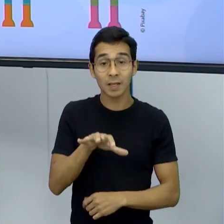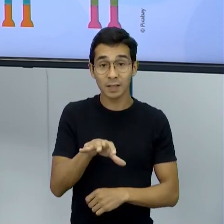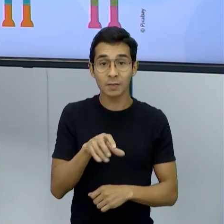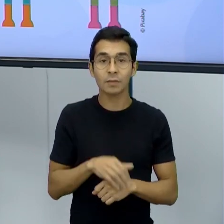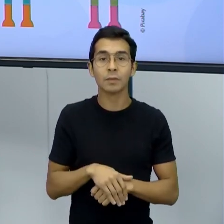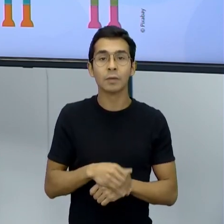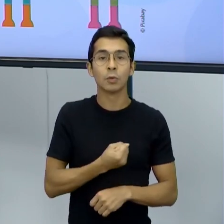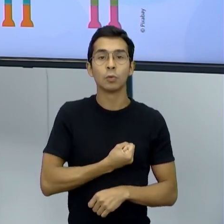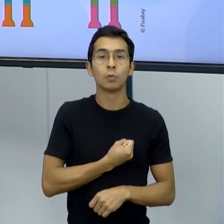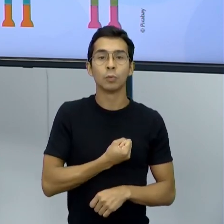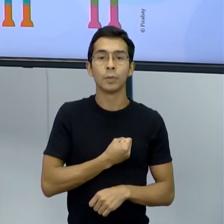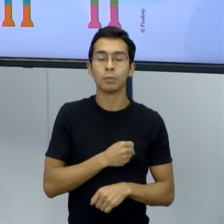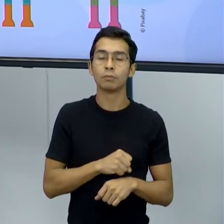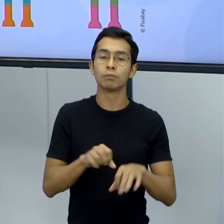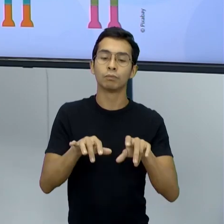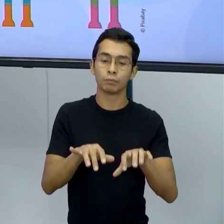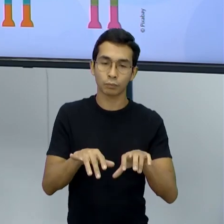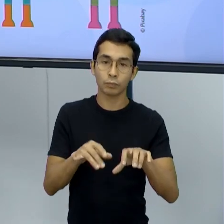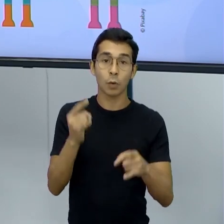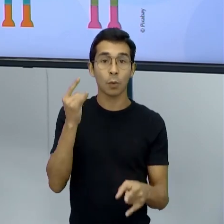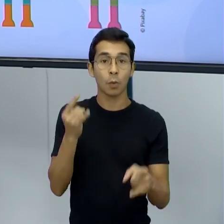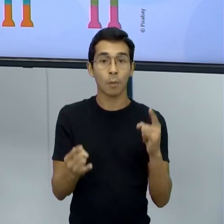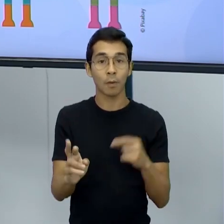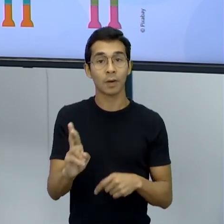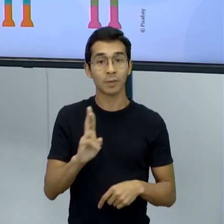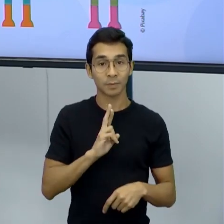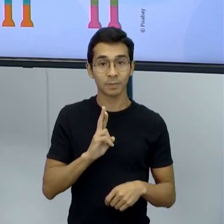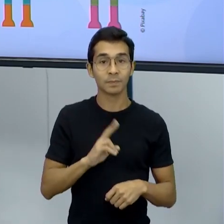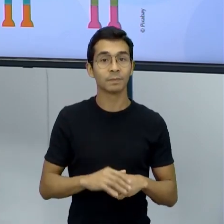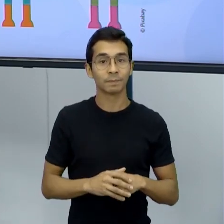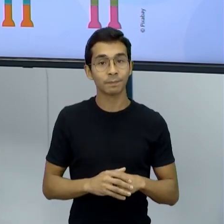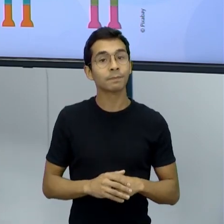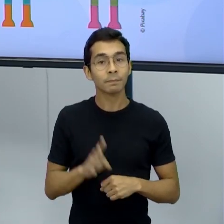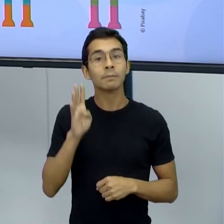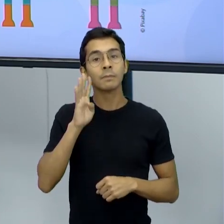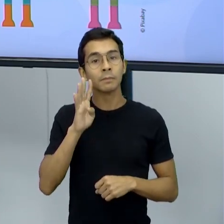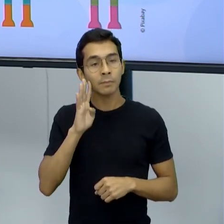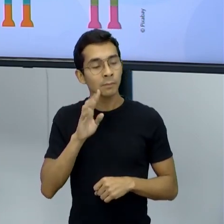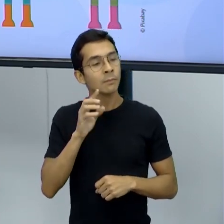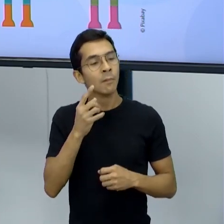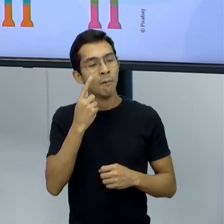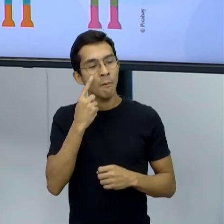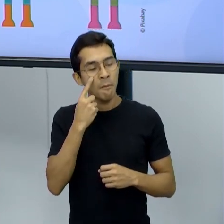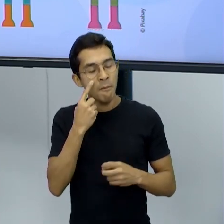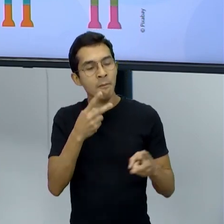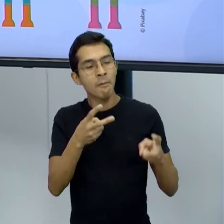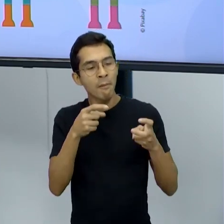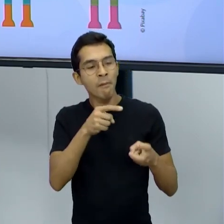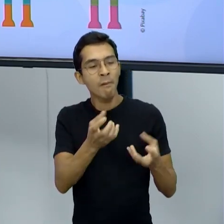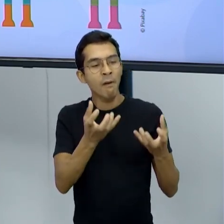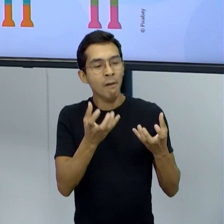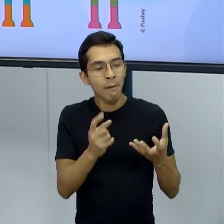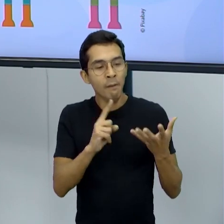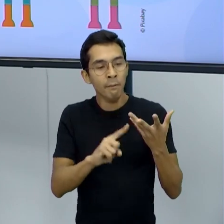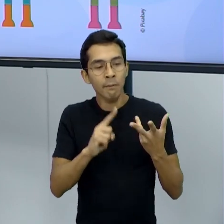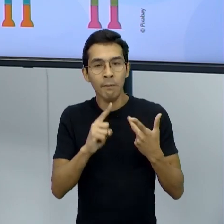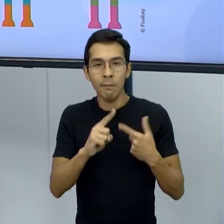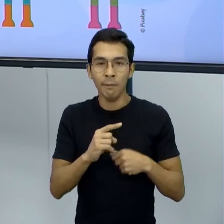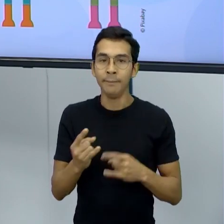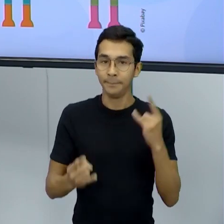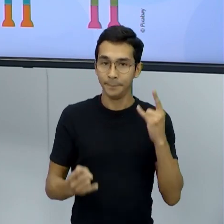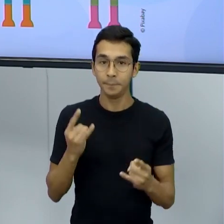lá o número e até o robozinho lá fala: legal, vi que você está querendo tal coisa. É, de certa forma, um bot. Agora,